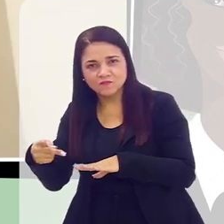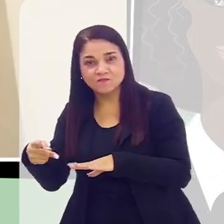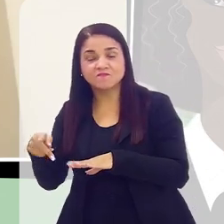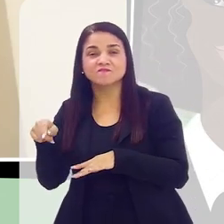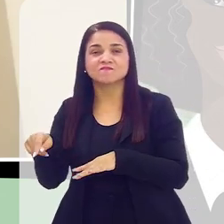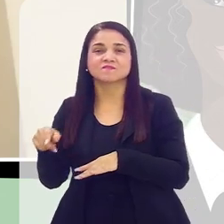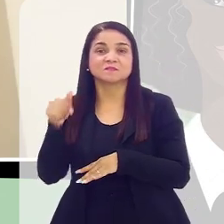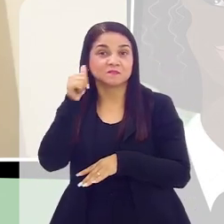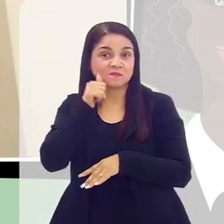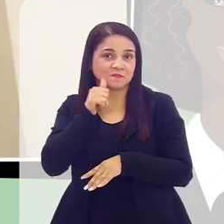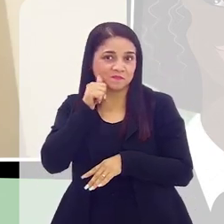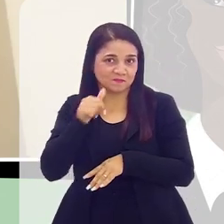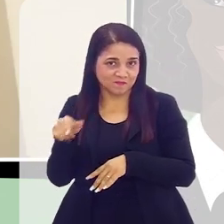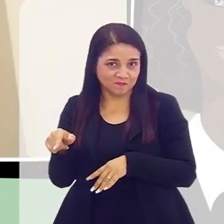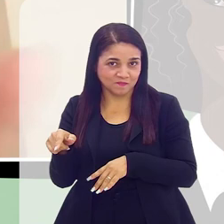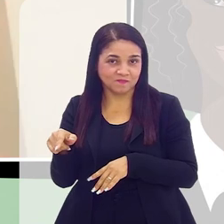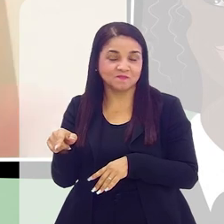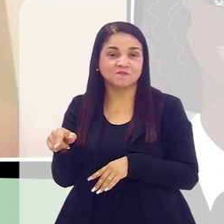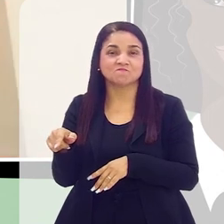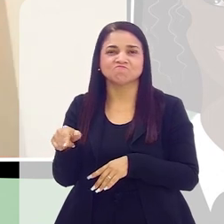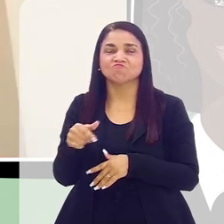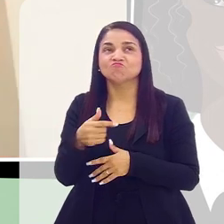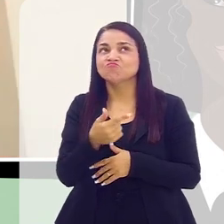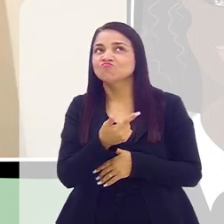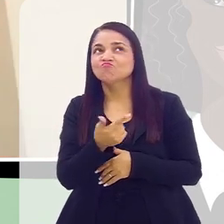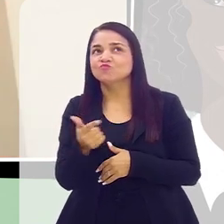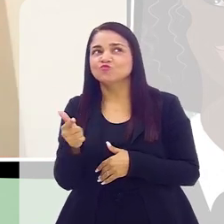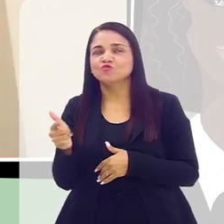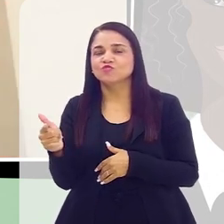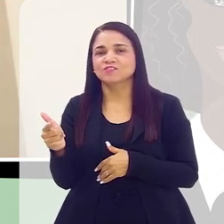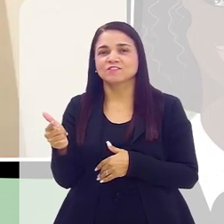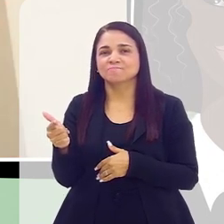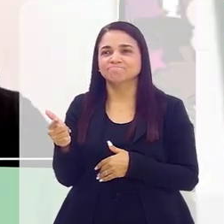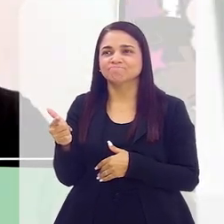visitar ela. E, assim, não tinha muito